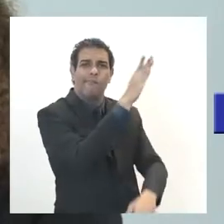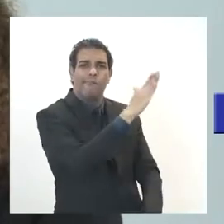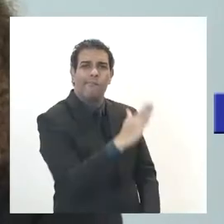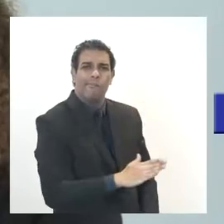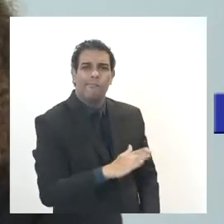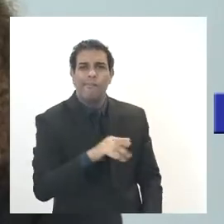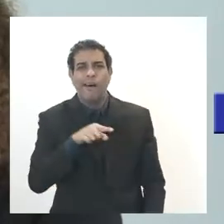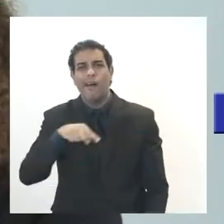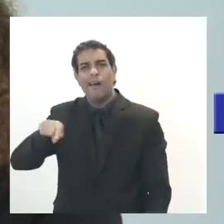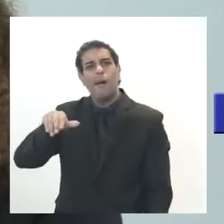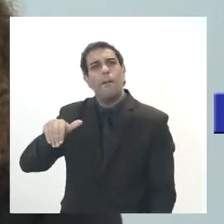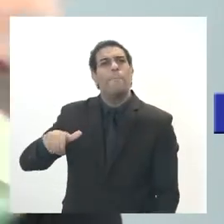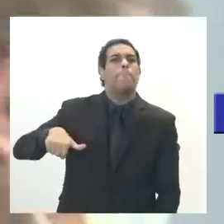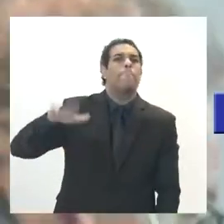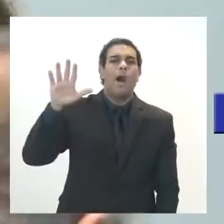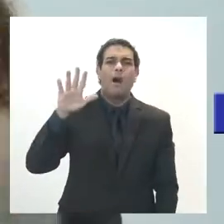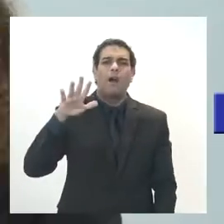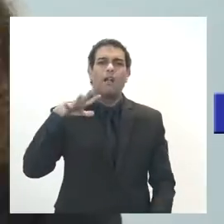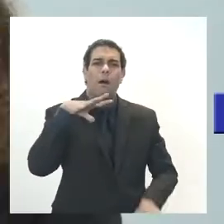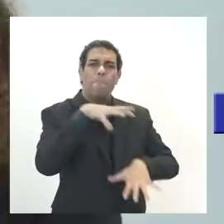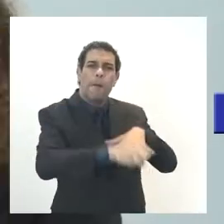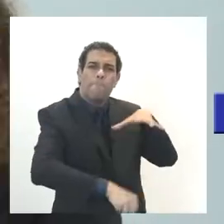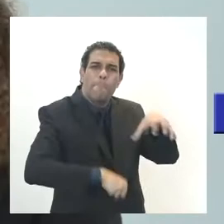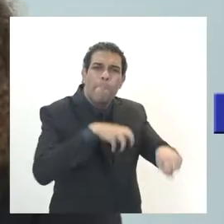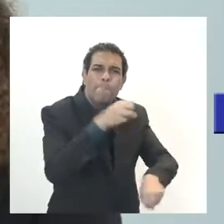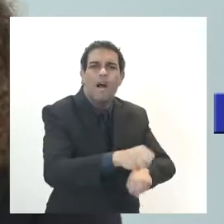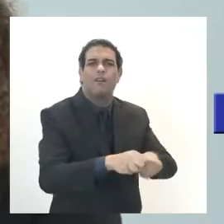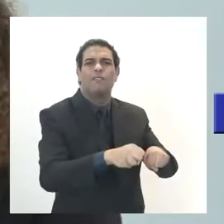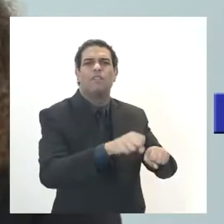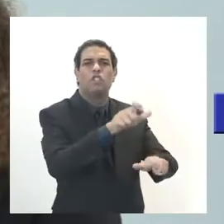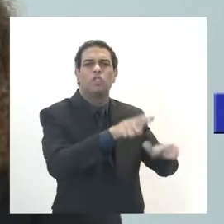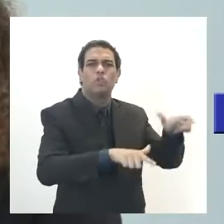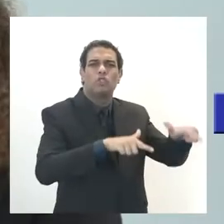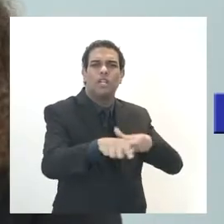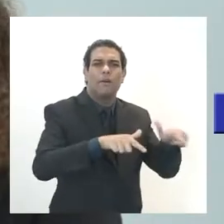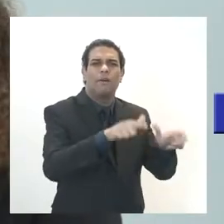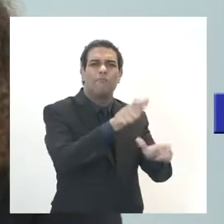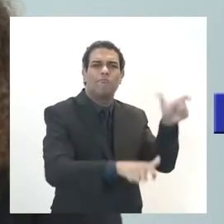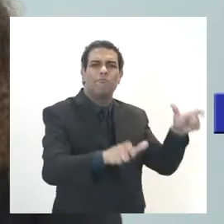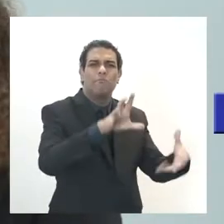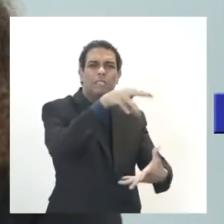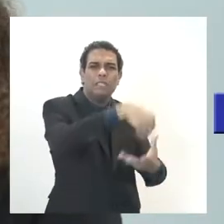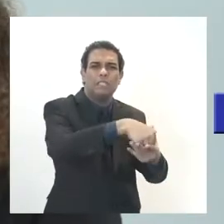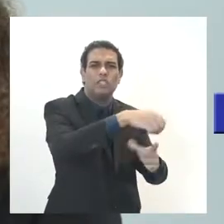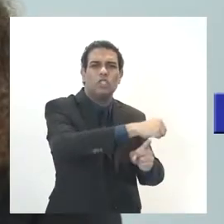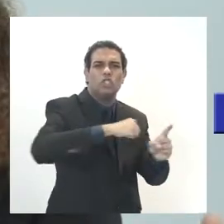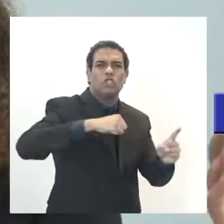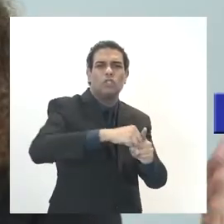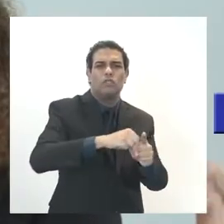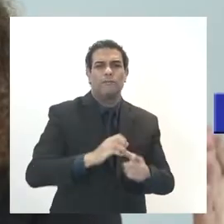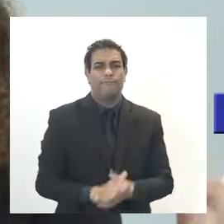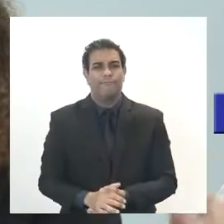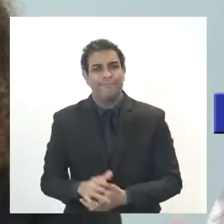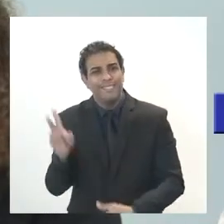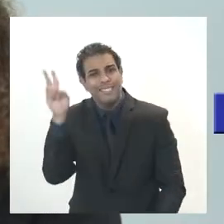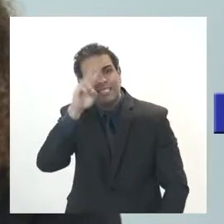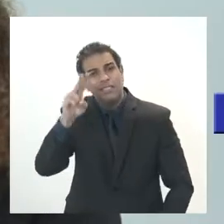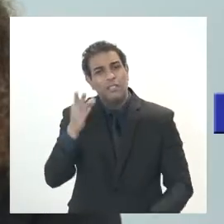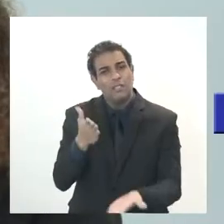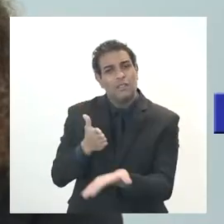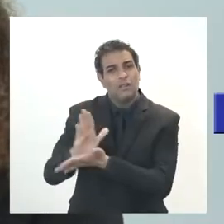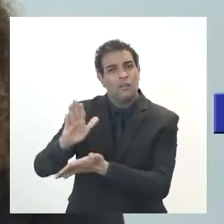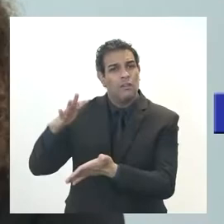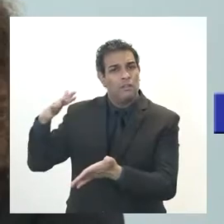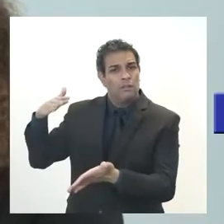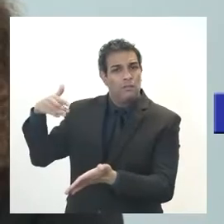cada vez mais com a exploração dos trabalhadores das trabalhadores no Brasil é só a gente olhar foi aprovado nesse país